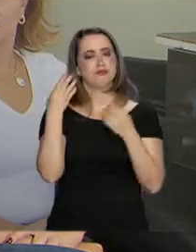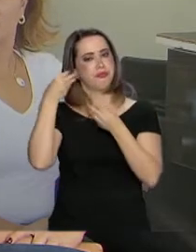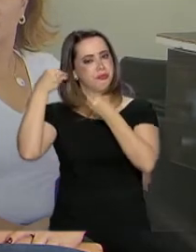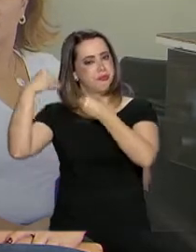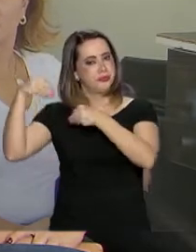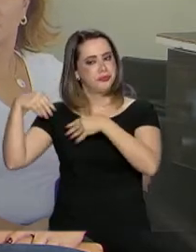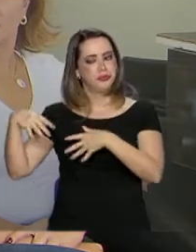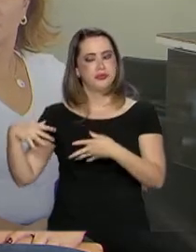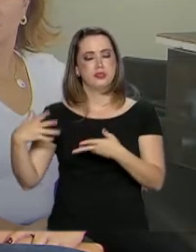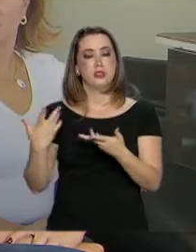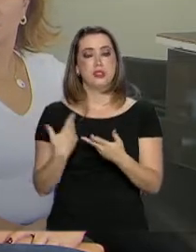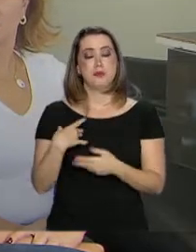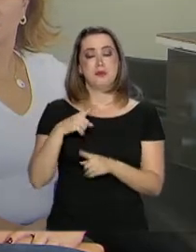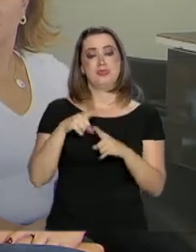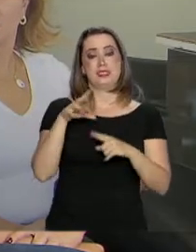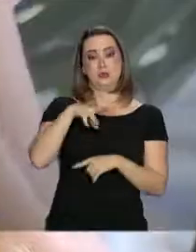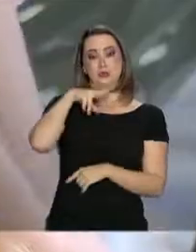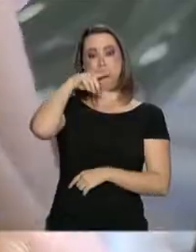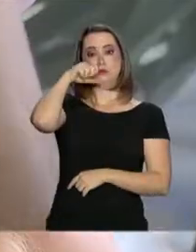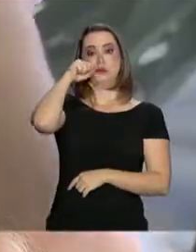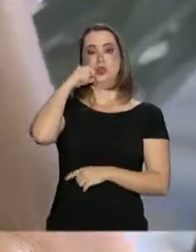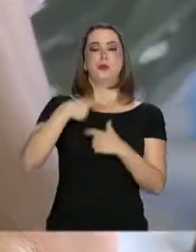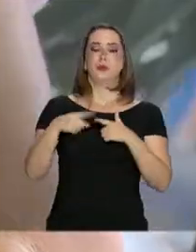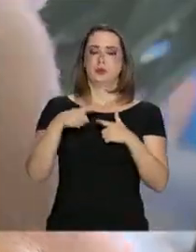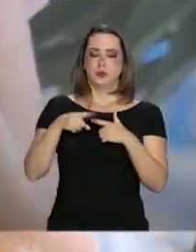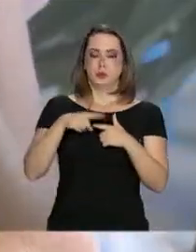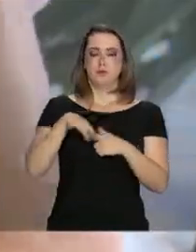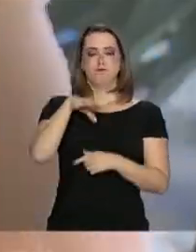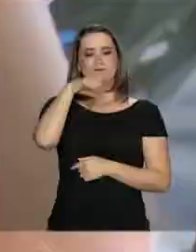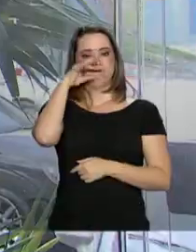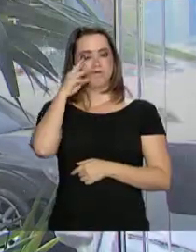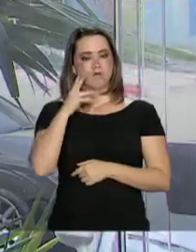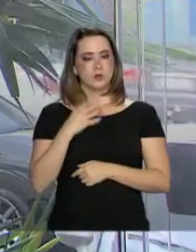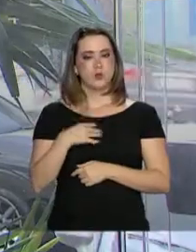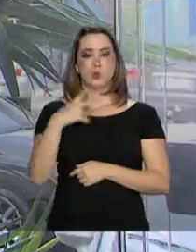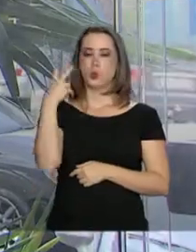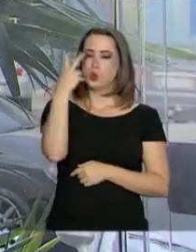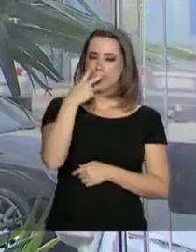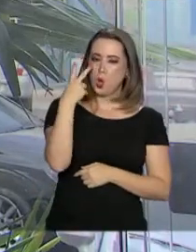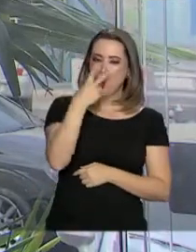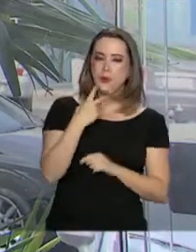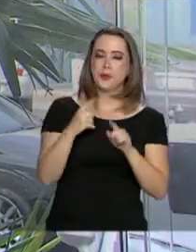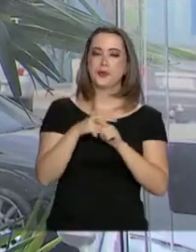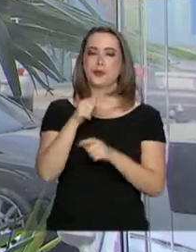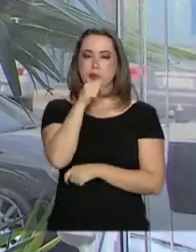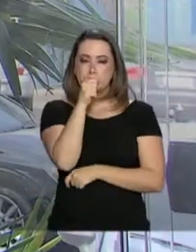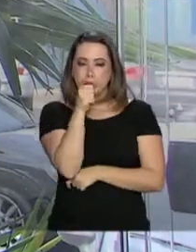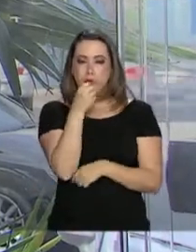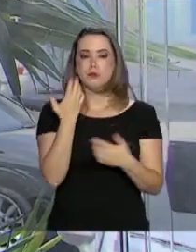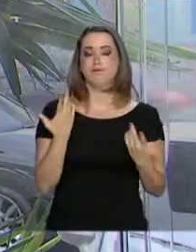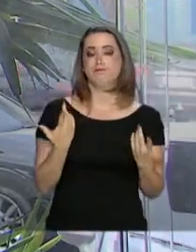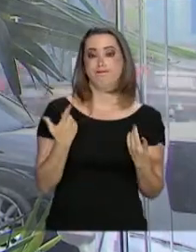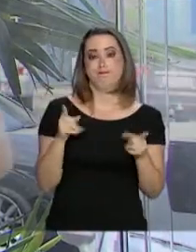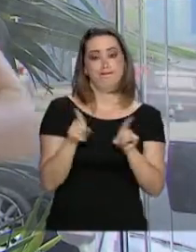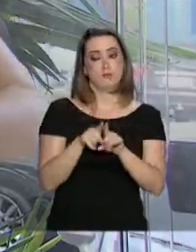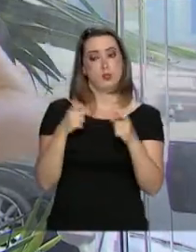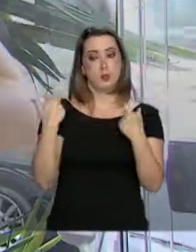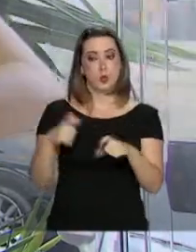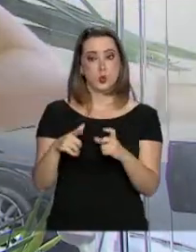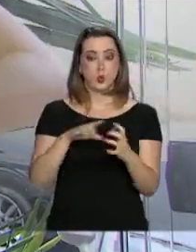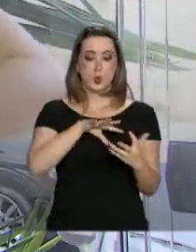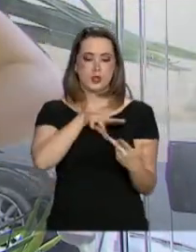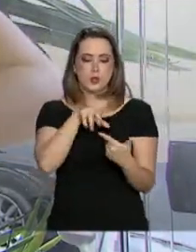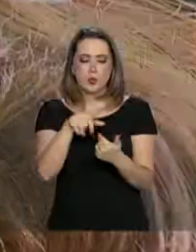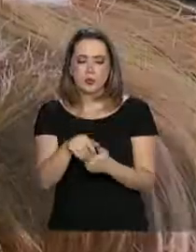inalado ele pode provocar irritações nas vias respiratórias nos olhos tosse além disso as instituições internacionais